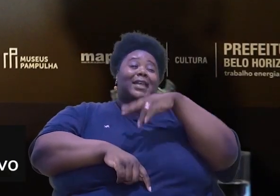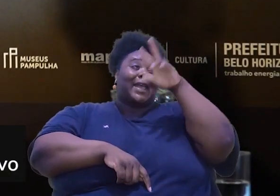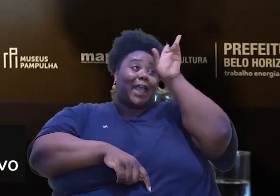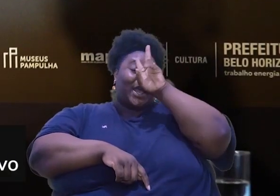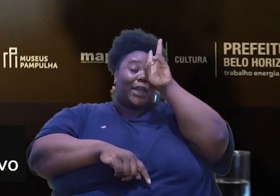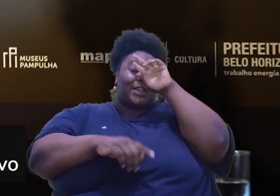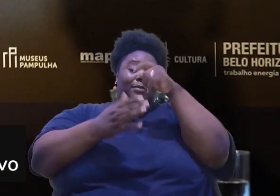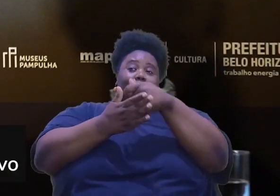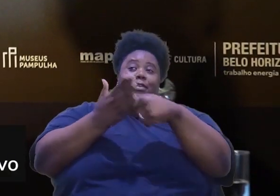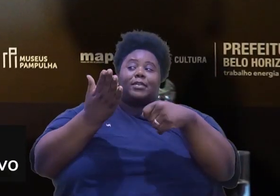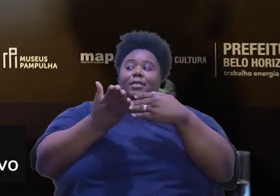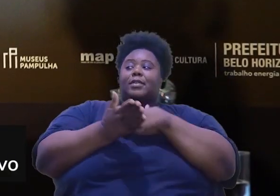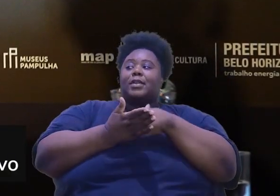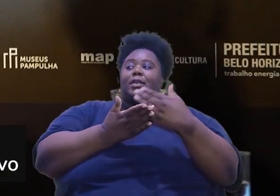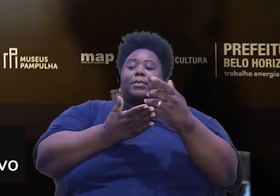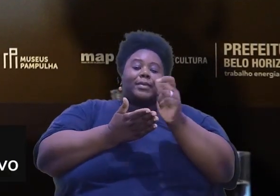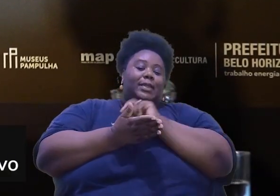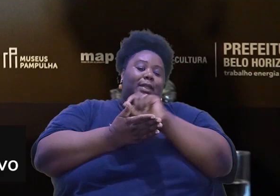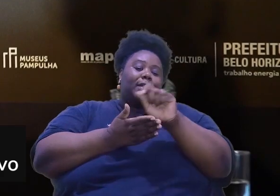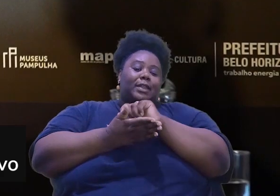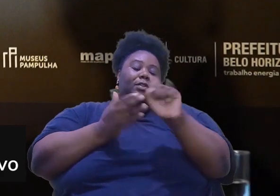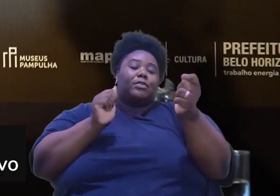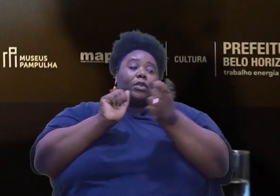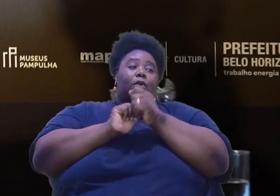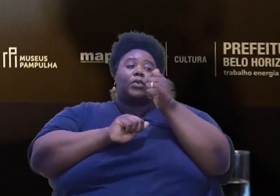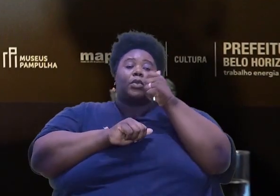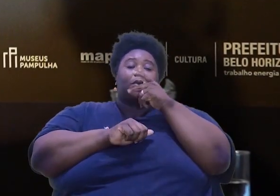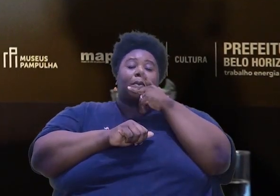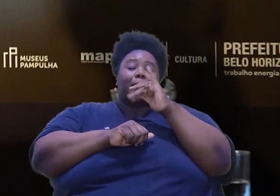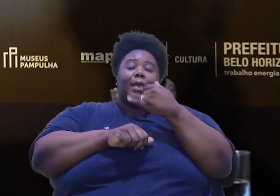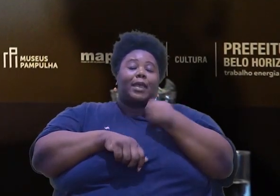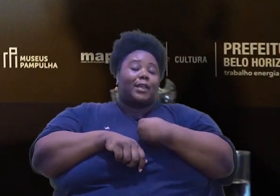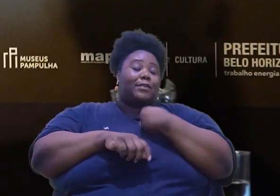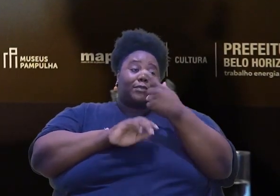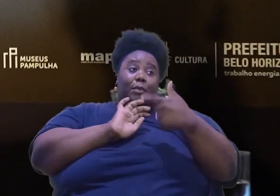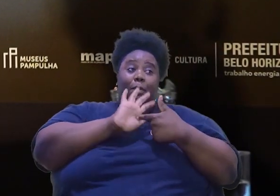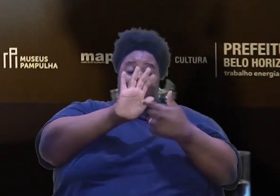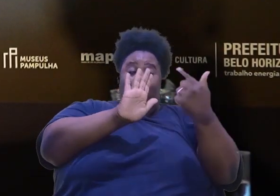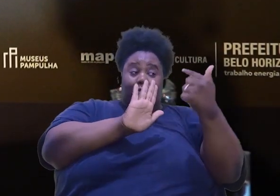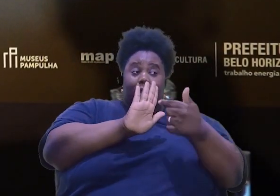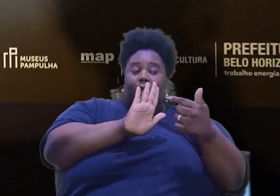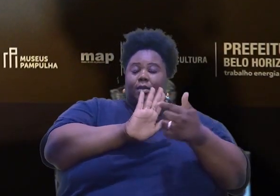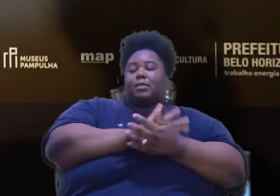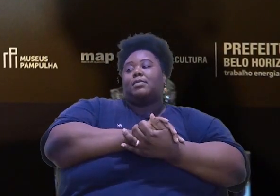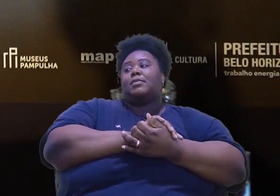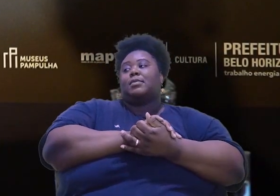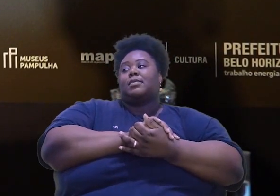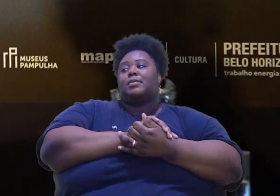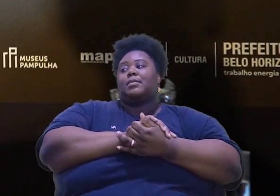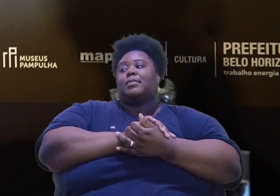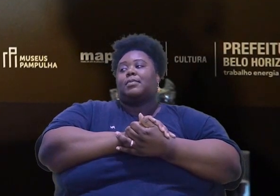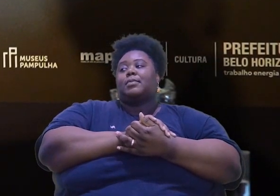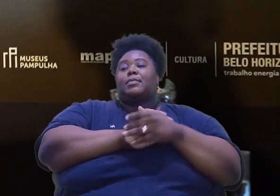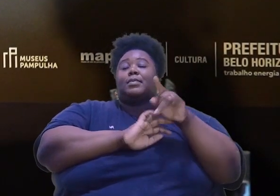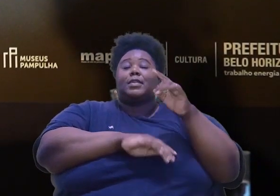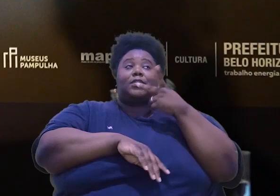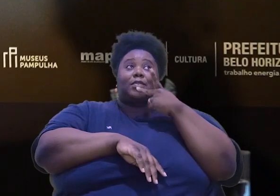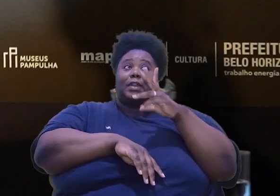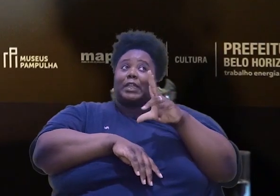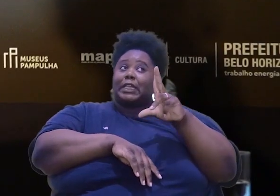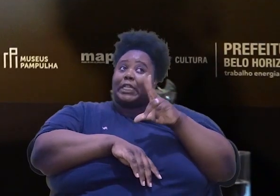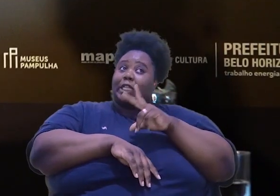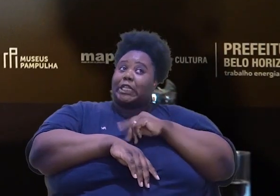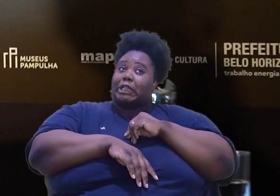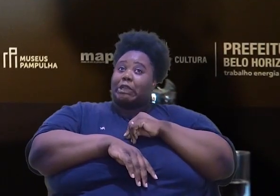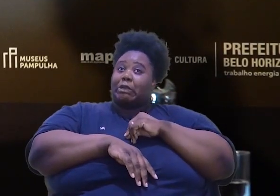esse conto eu comecei a rascunhar com o teu pai vivo. E eu mostrei para ele. E ele falou, nossa, que